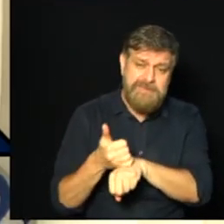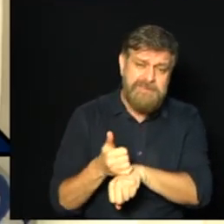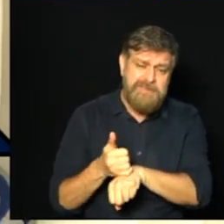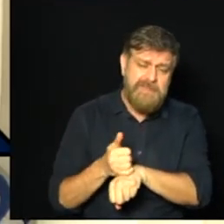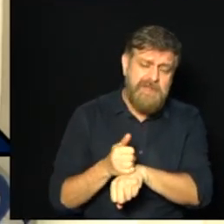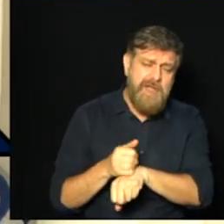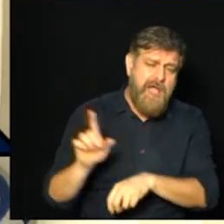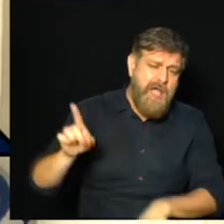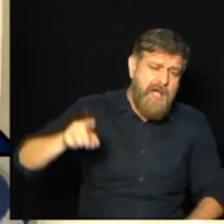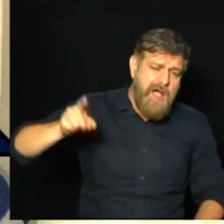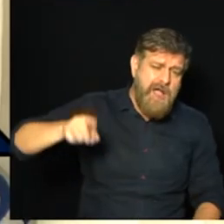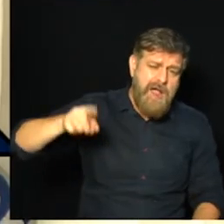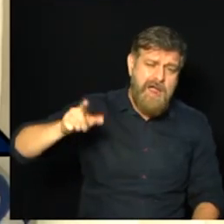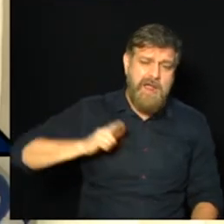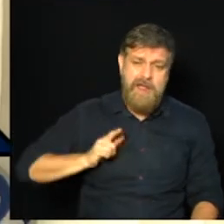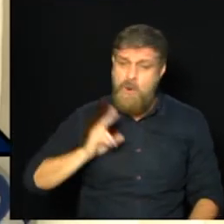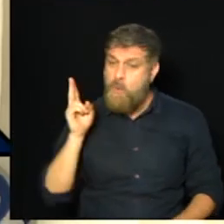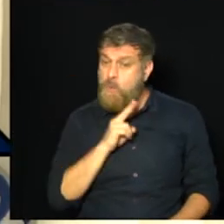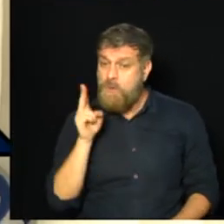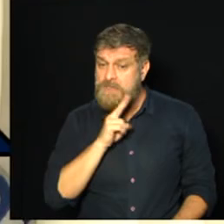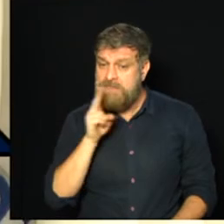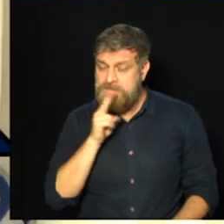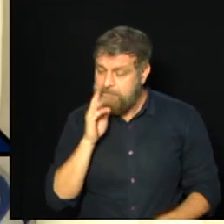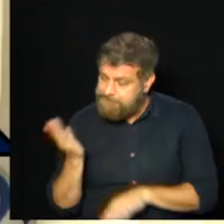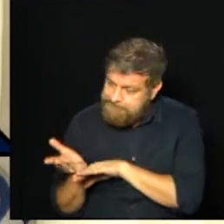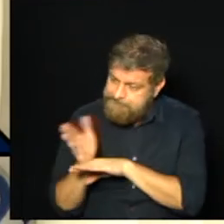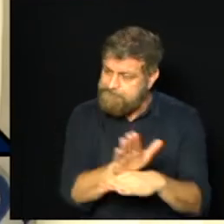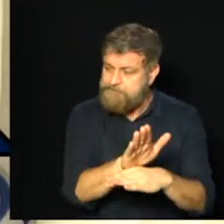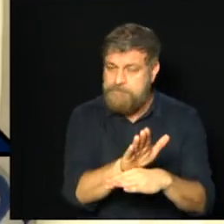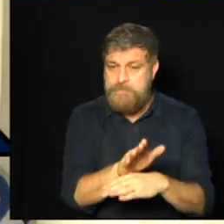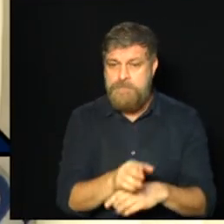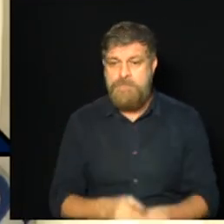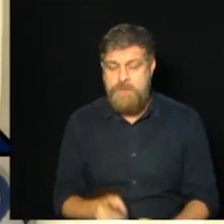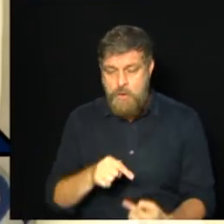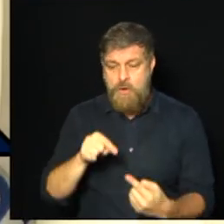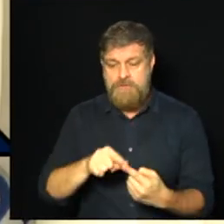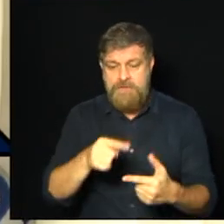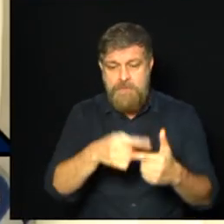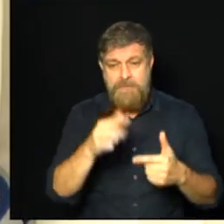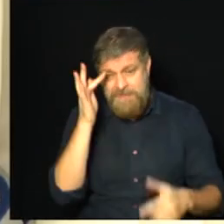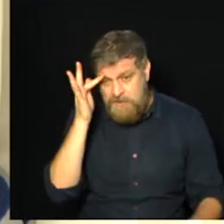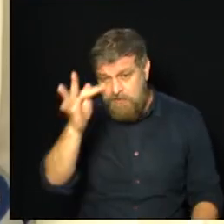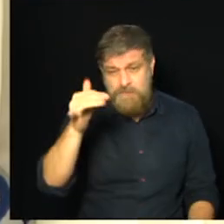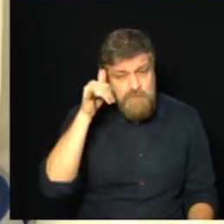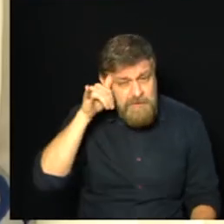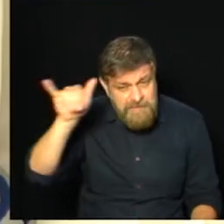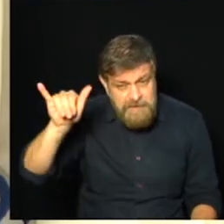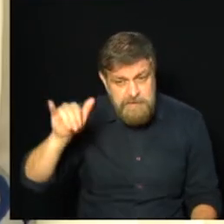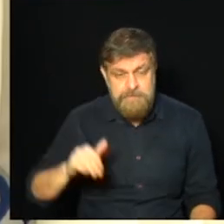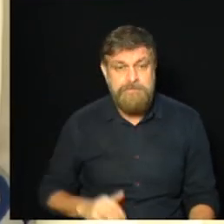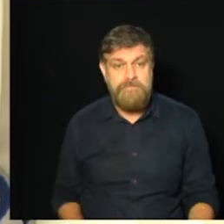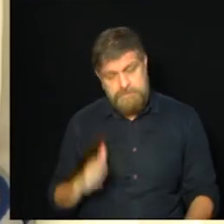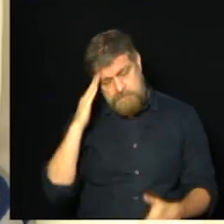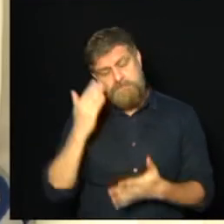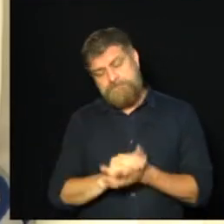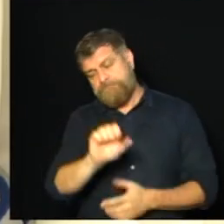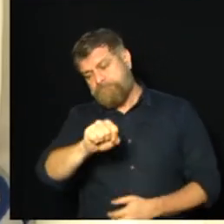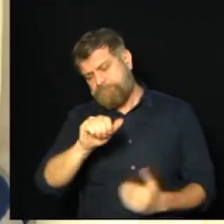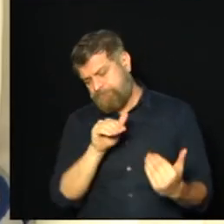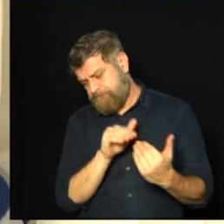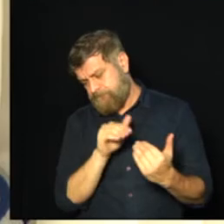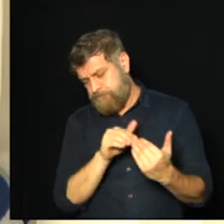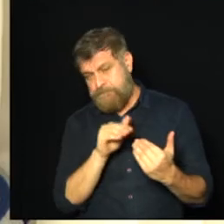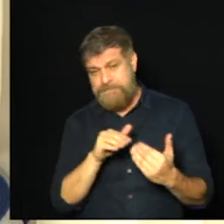forma de emergencial, de a gente não ter problemas no futuro? Eu acredito que sim, né? Todas